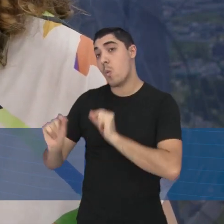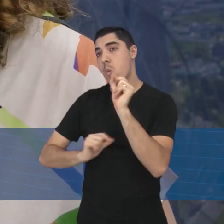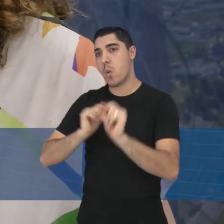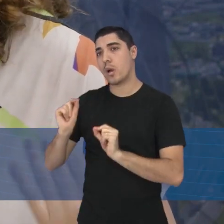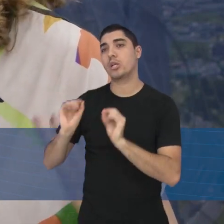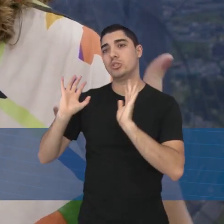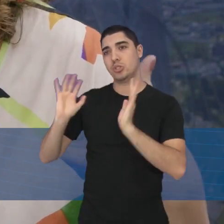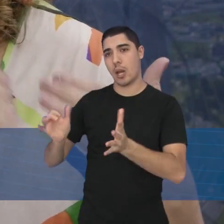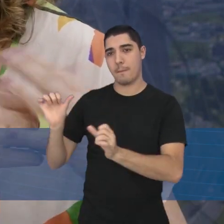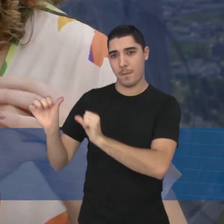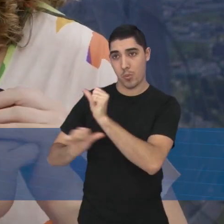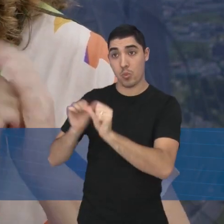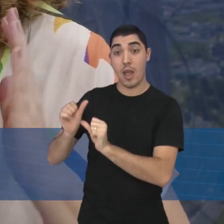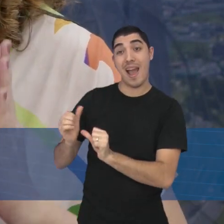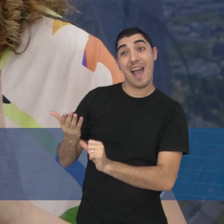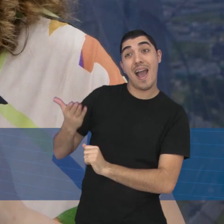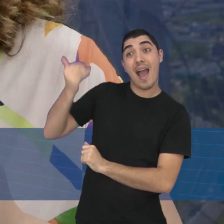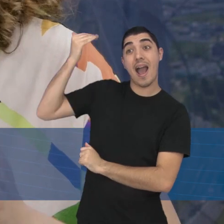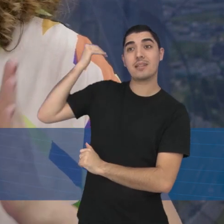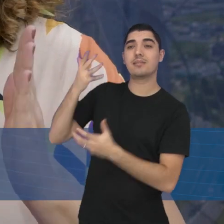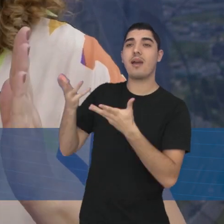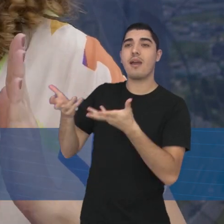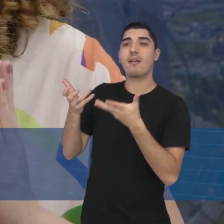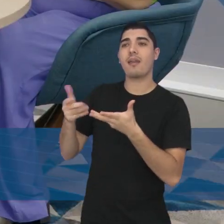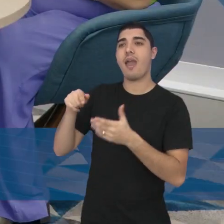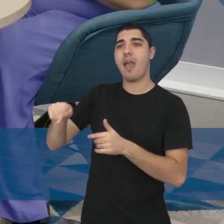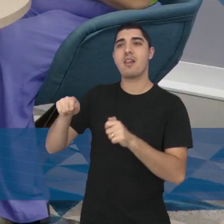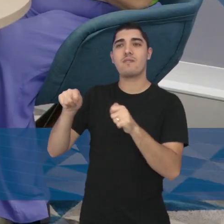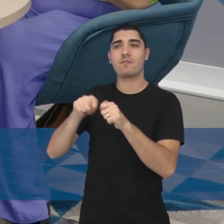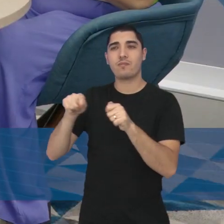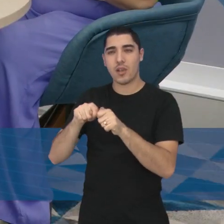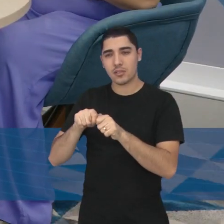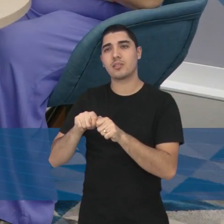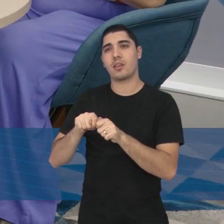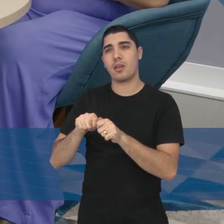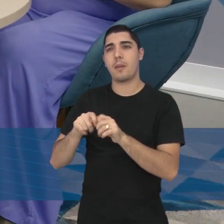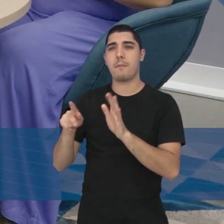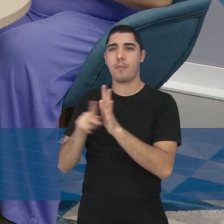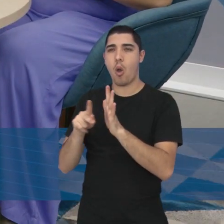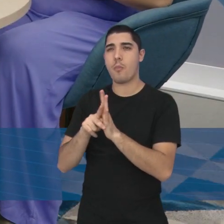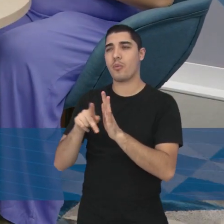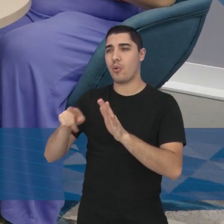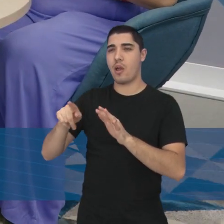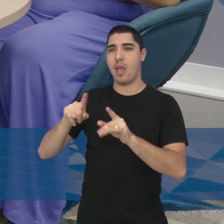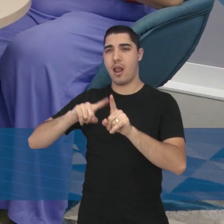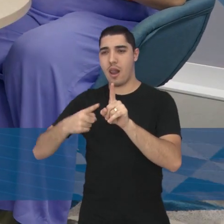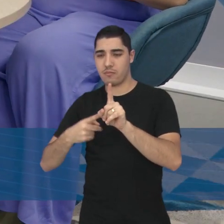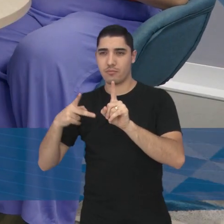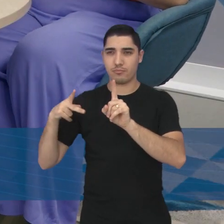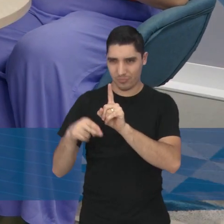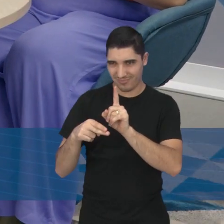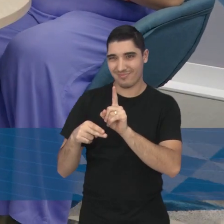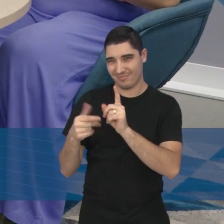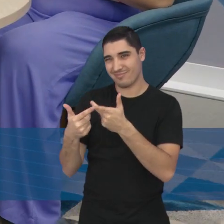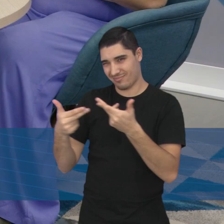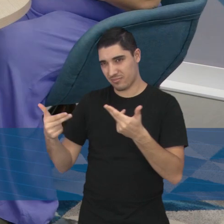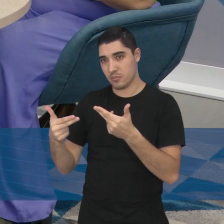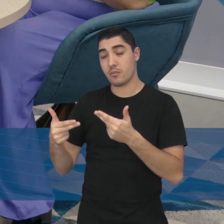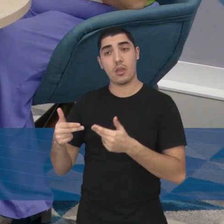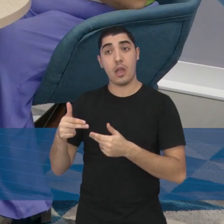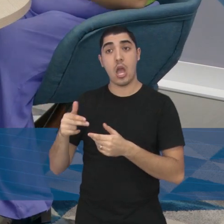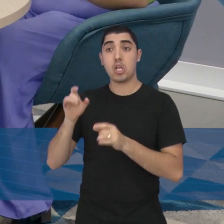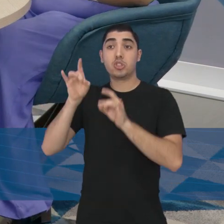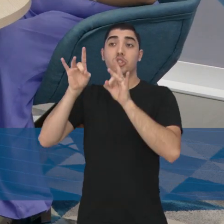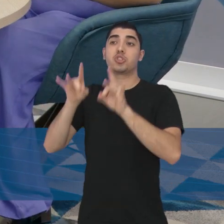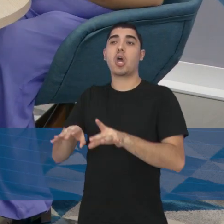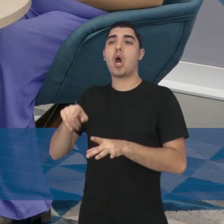que mudou, o que era antes para se fazer uma laqueadura. Mas eu gosto sempre de lembrar que planejamento familiar não é a mesma coisa que fazer apenas laqueadura. É muito além, né? É